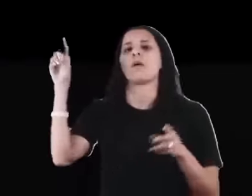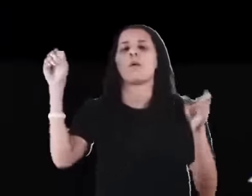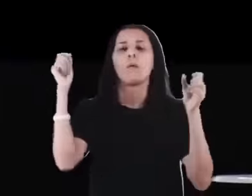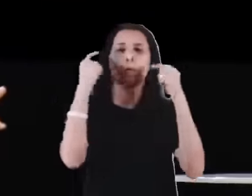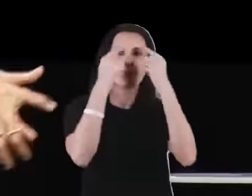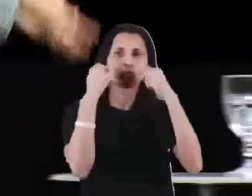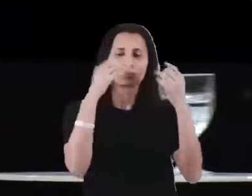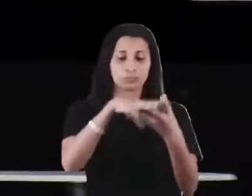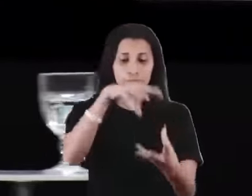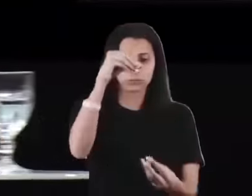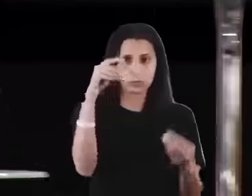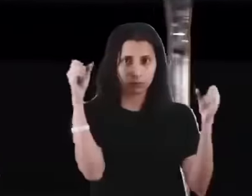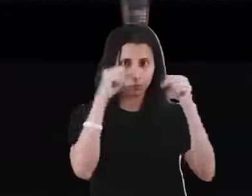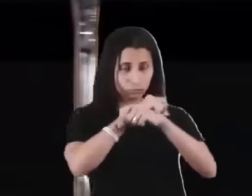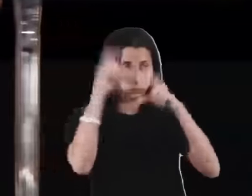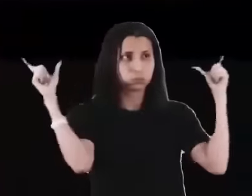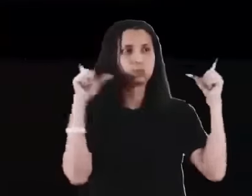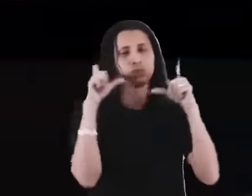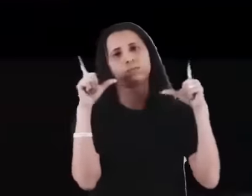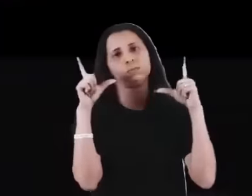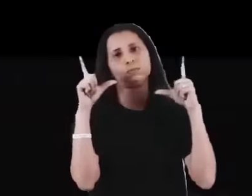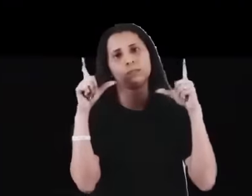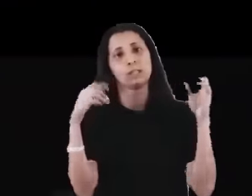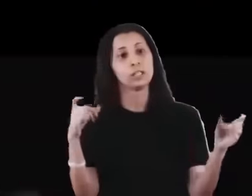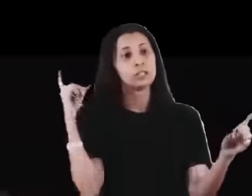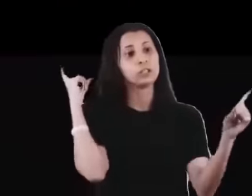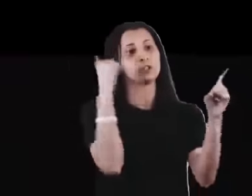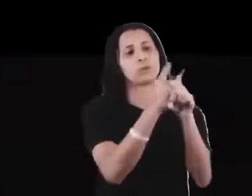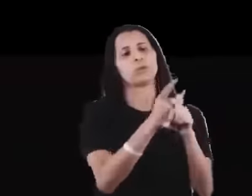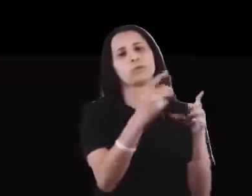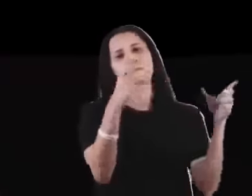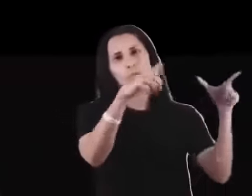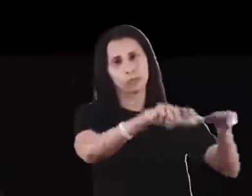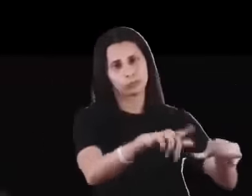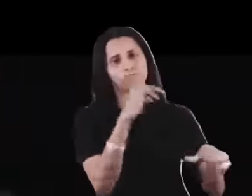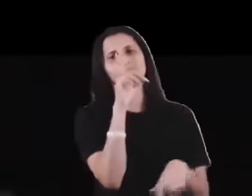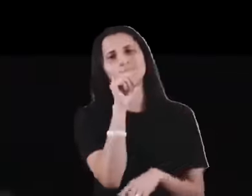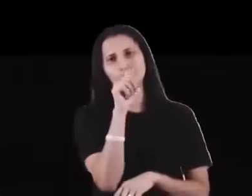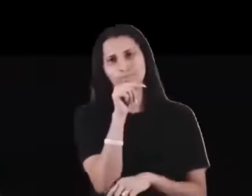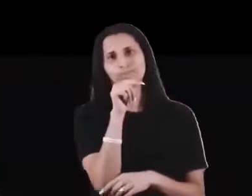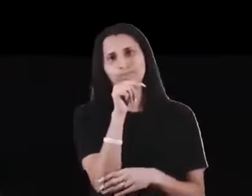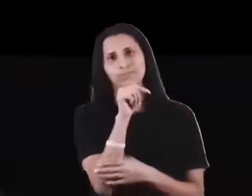espirituais DH e faz ela achar um poço